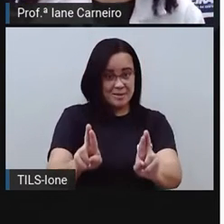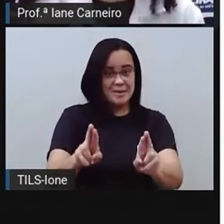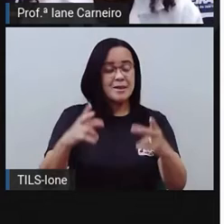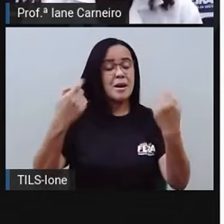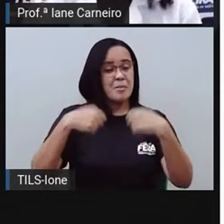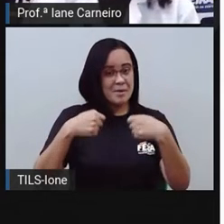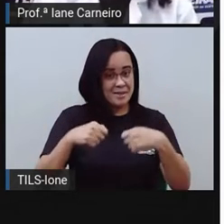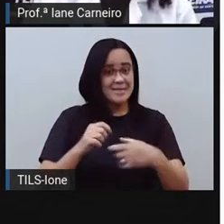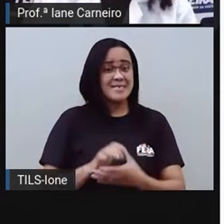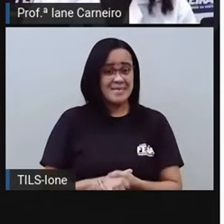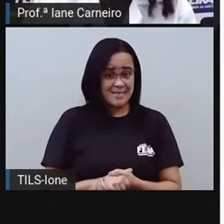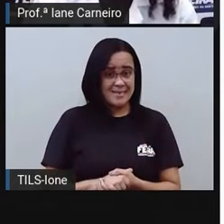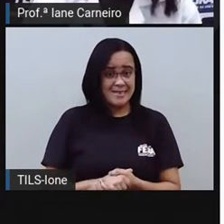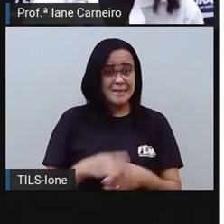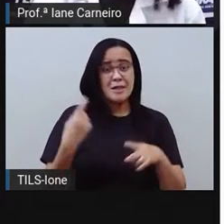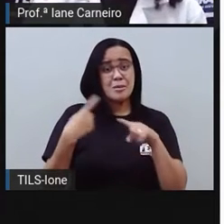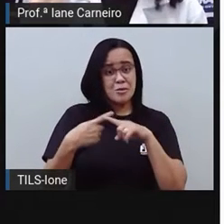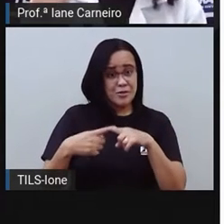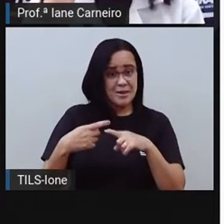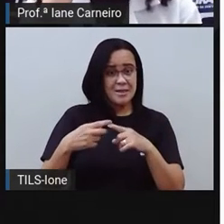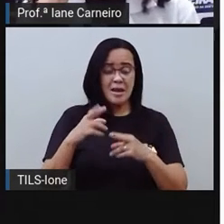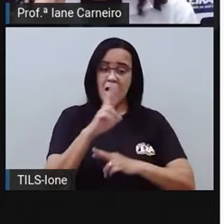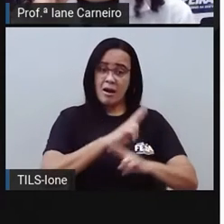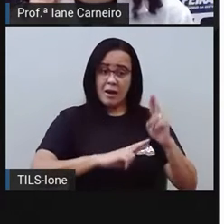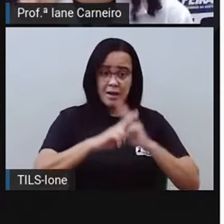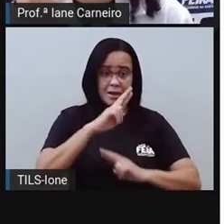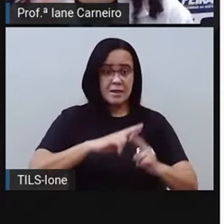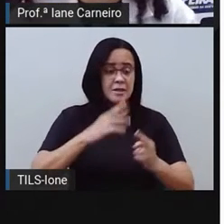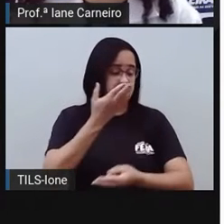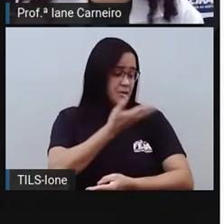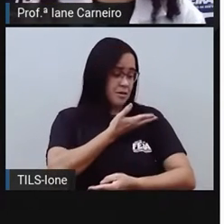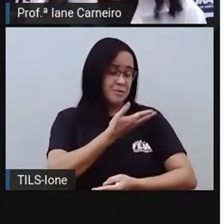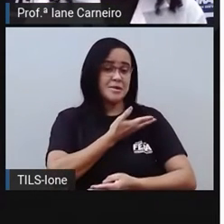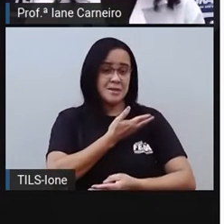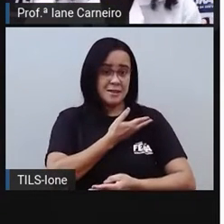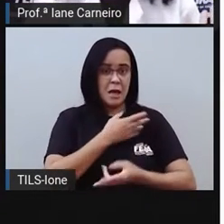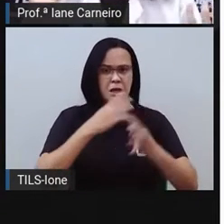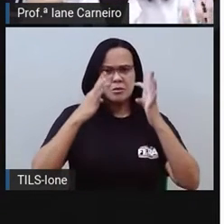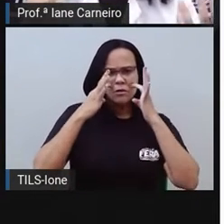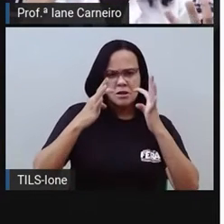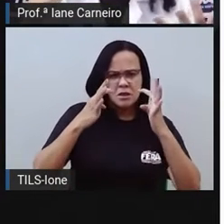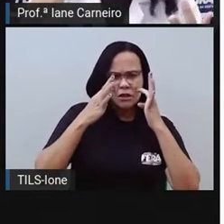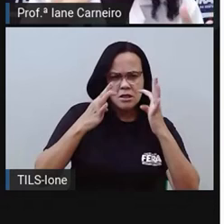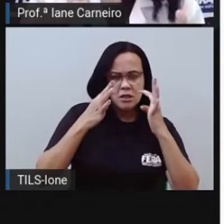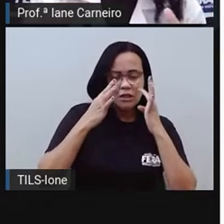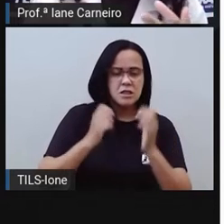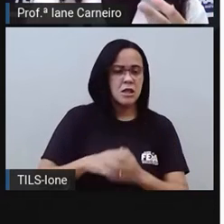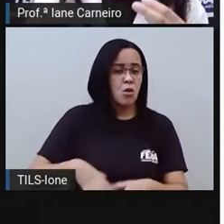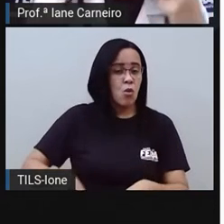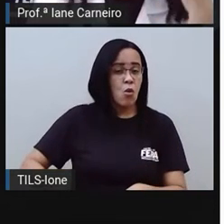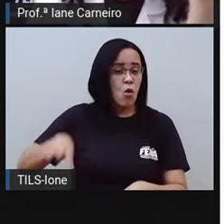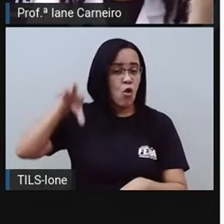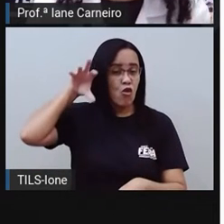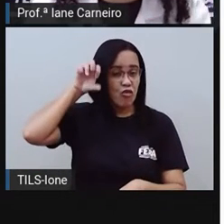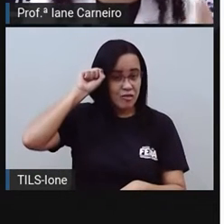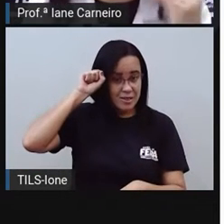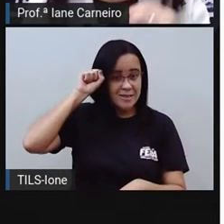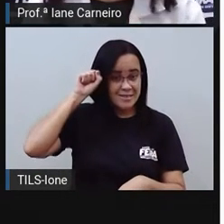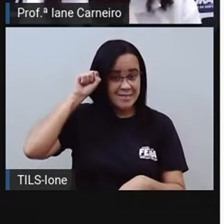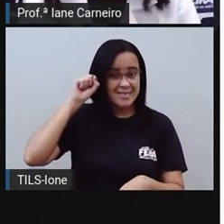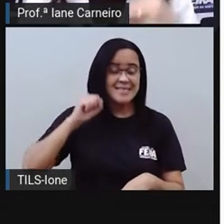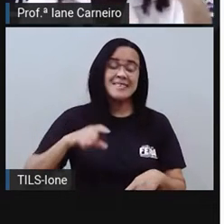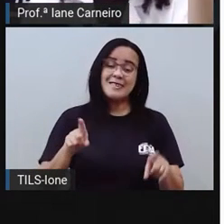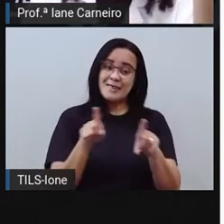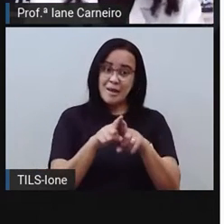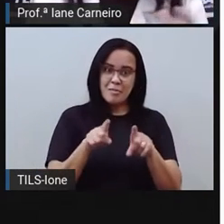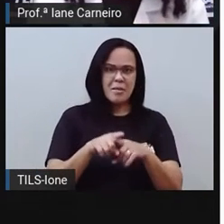atentos, né? A gente precisa aprender a ouvir o outro, a gente precisa aprender a respeitar o